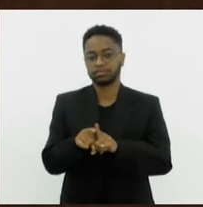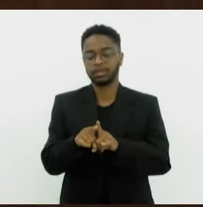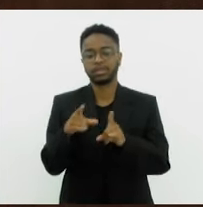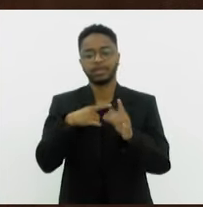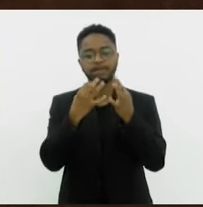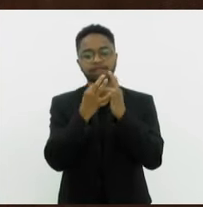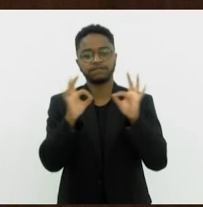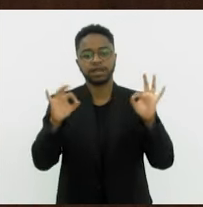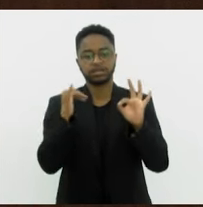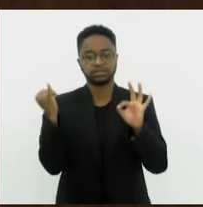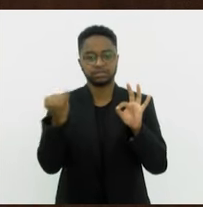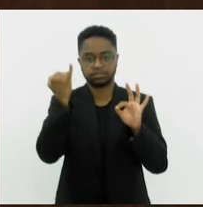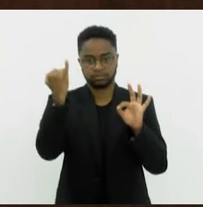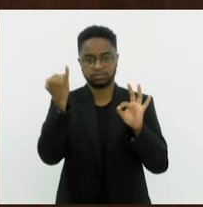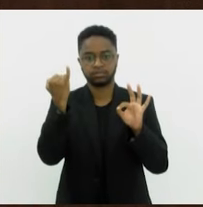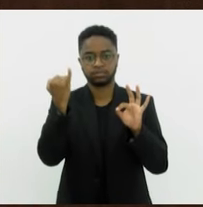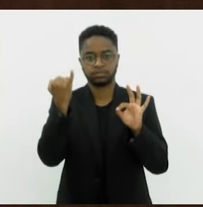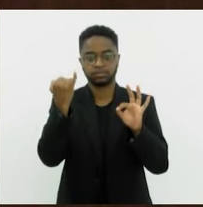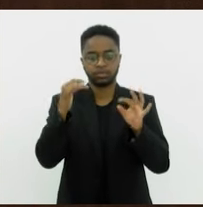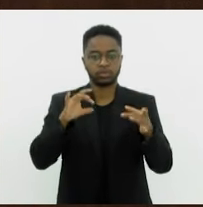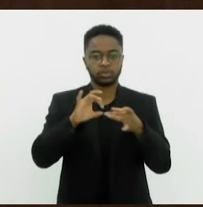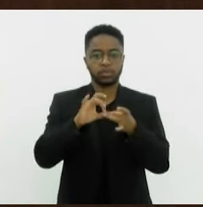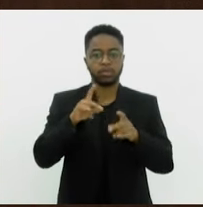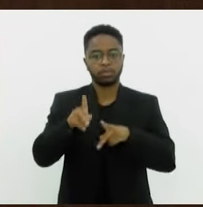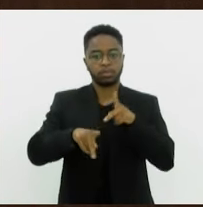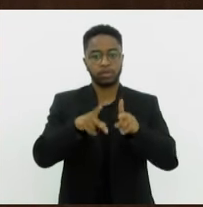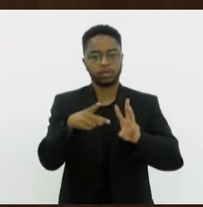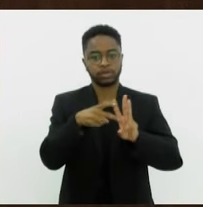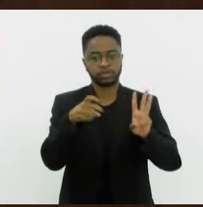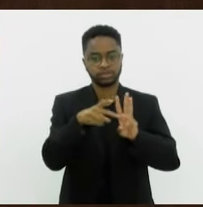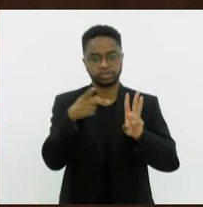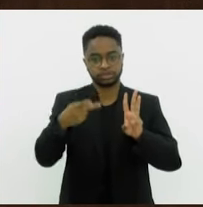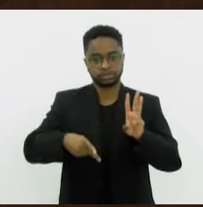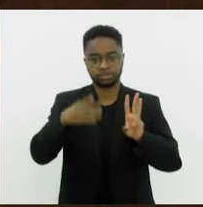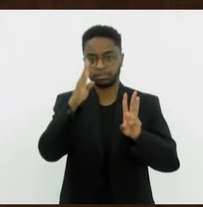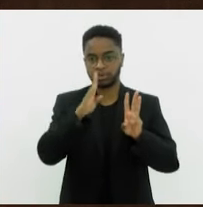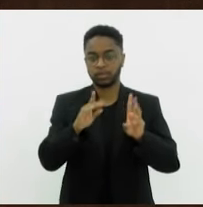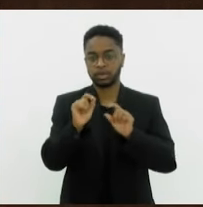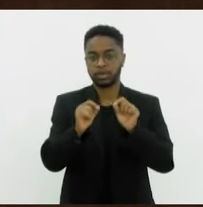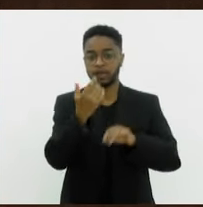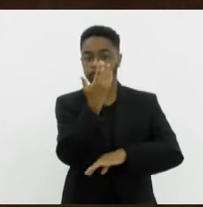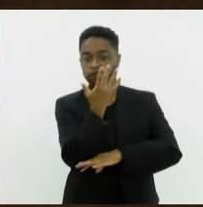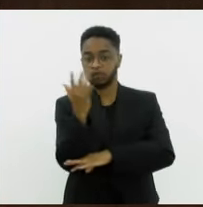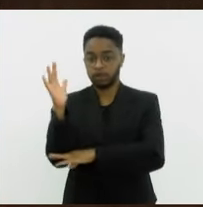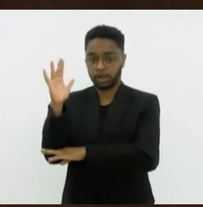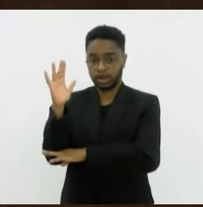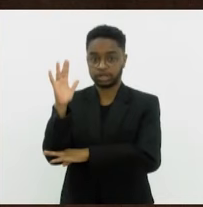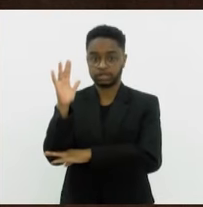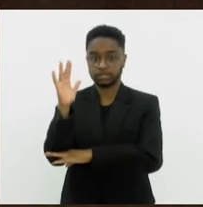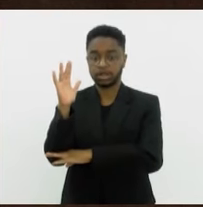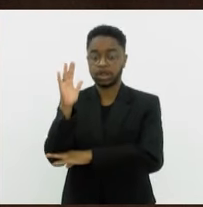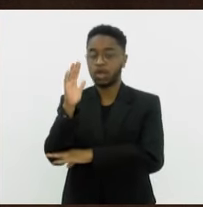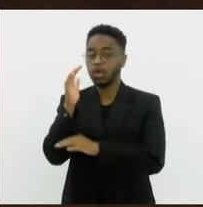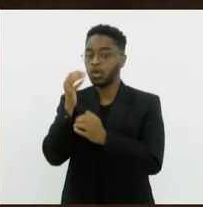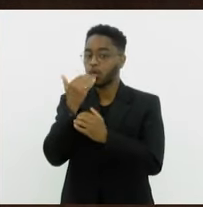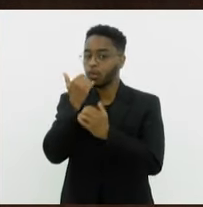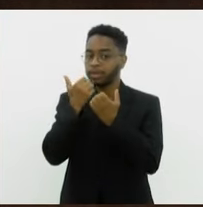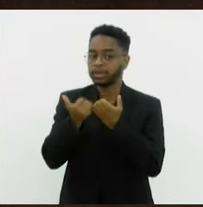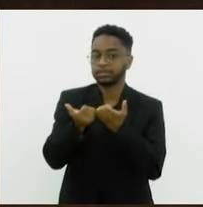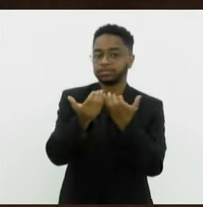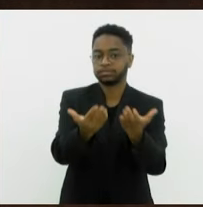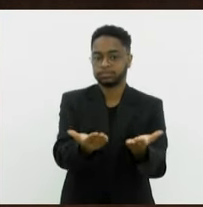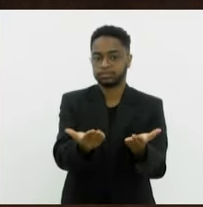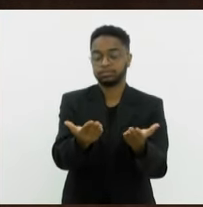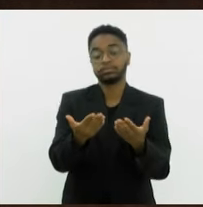muito importante dos indígenas, né, no Brasil: floresta em pé e comida na mesa. Então, como é que